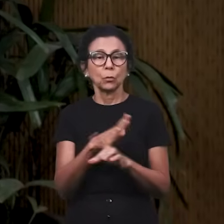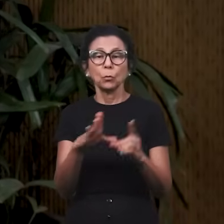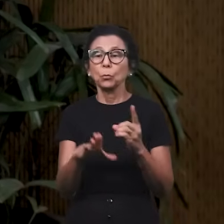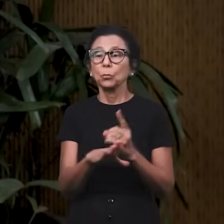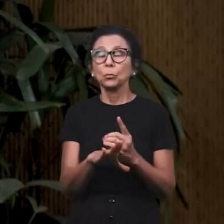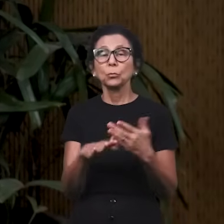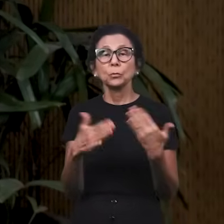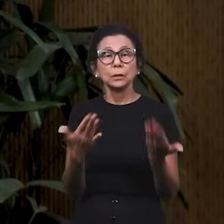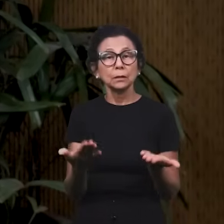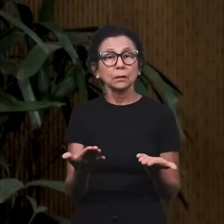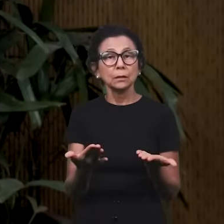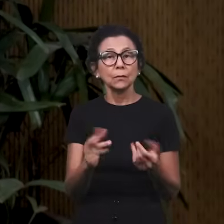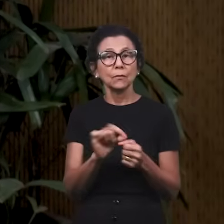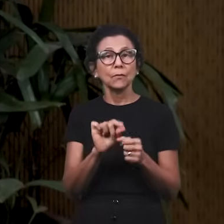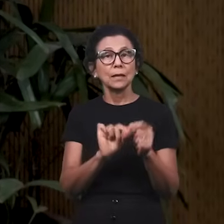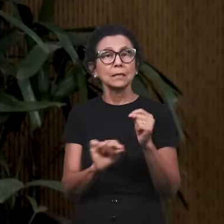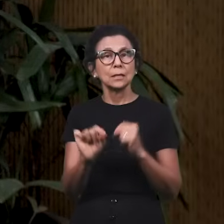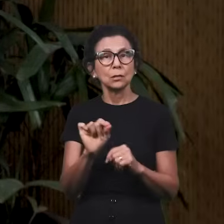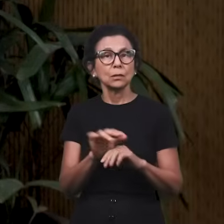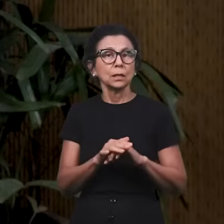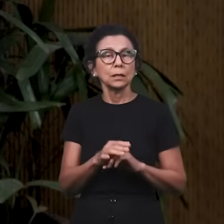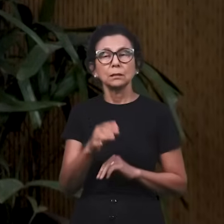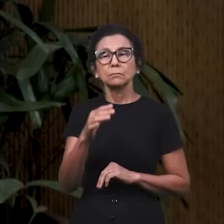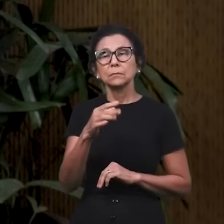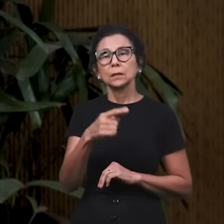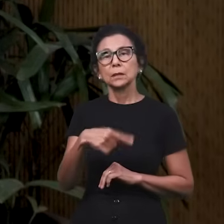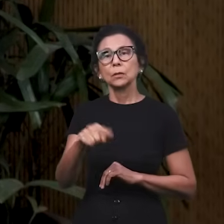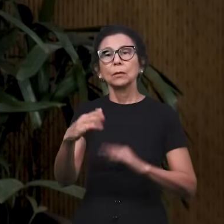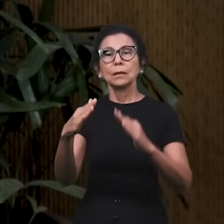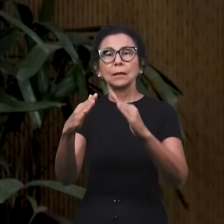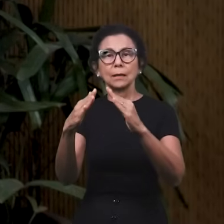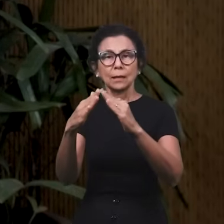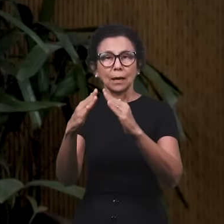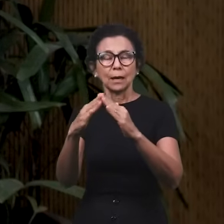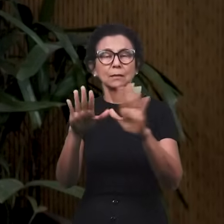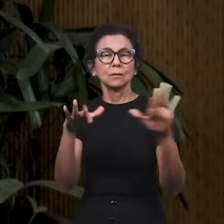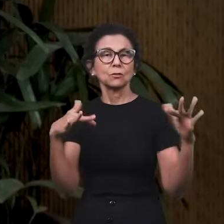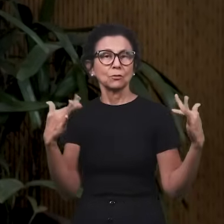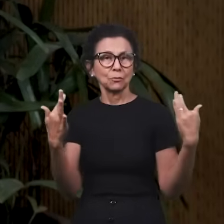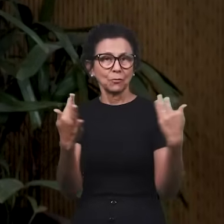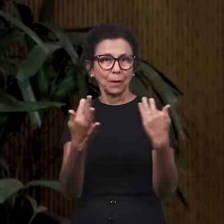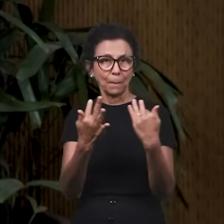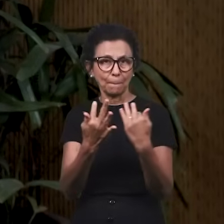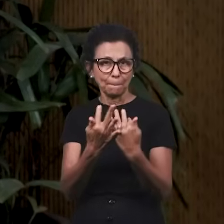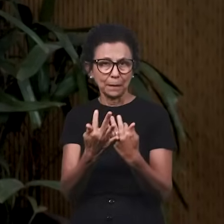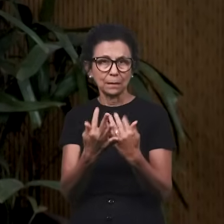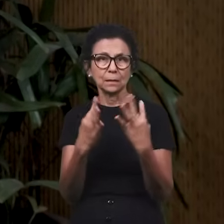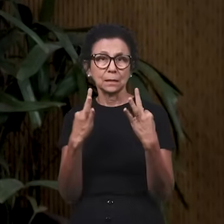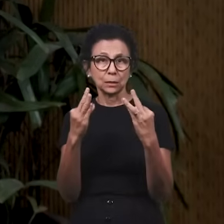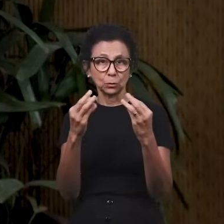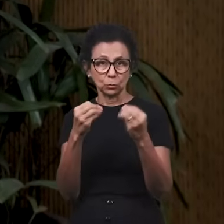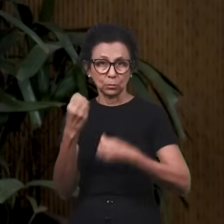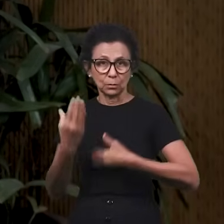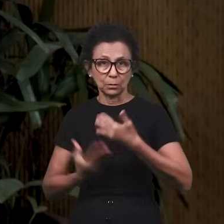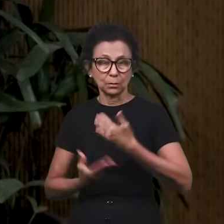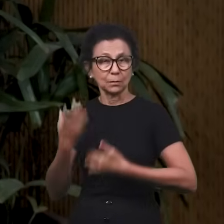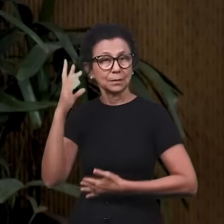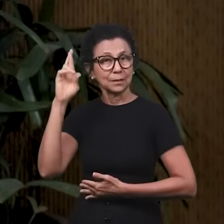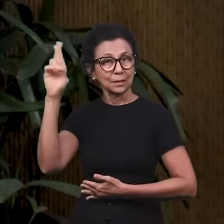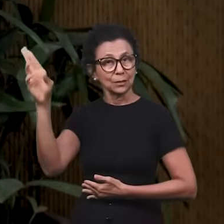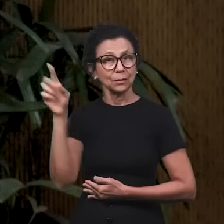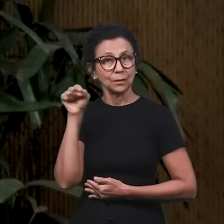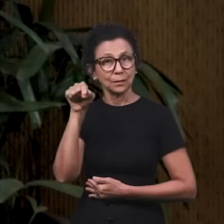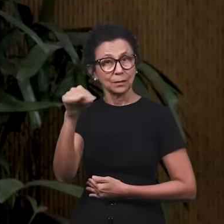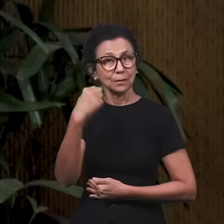igreja, eles geralmente iam para a casa de irmãos, de famílias que eram completas na obra